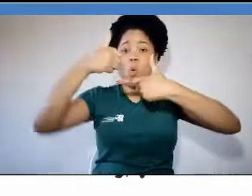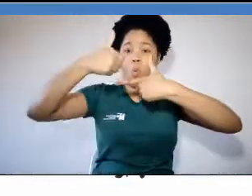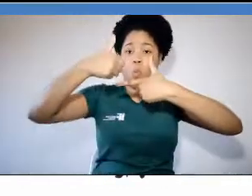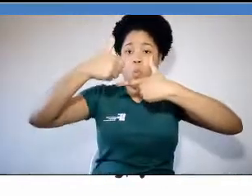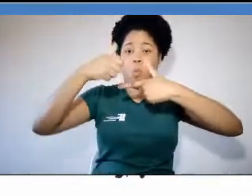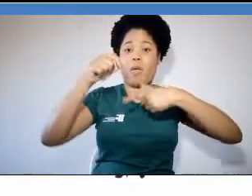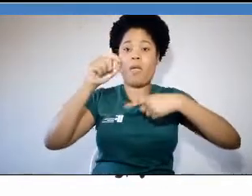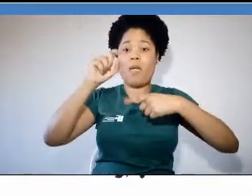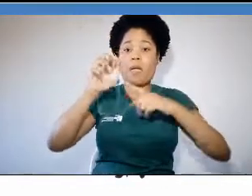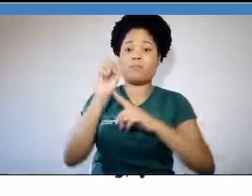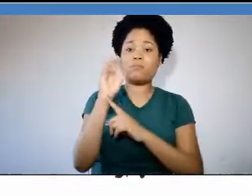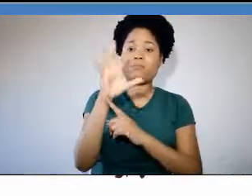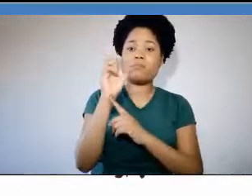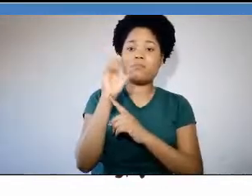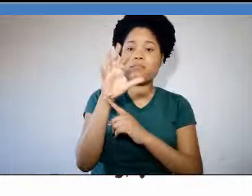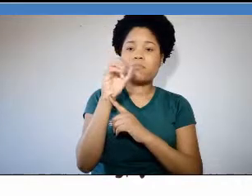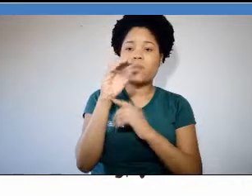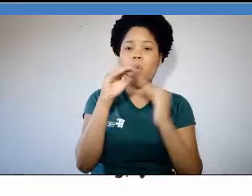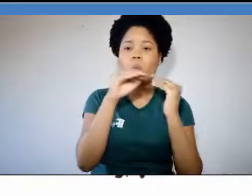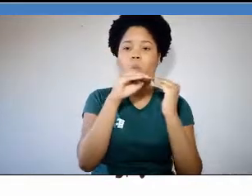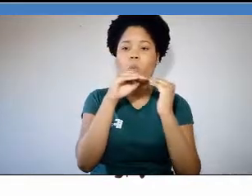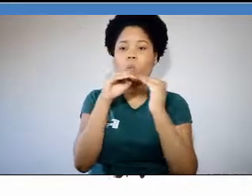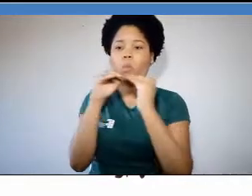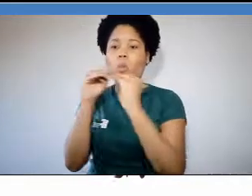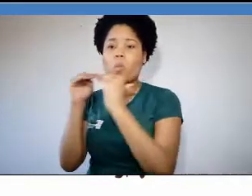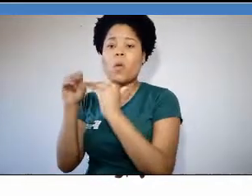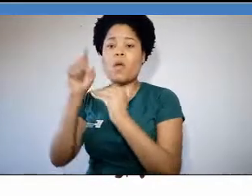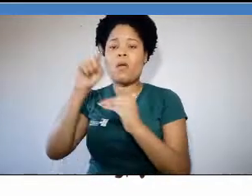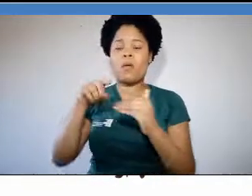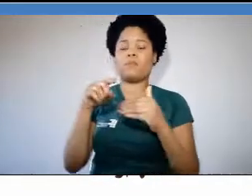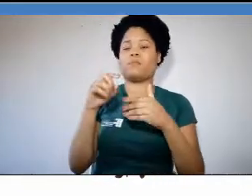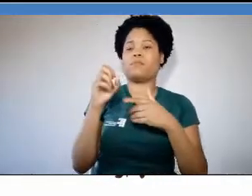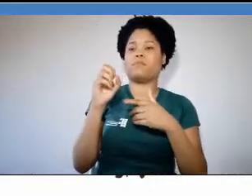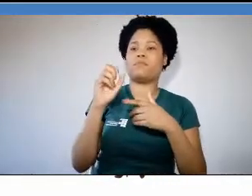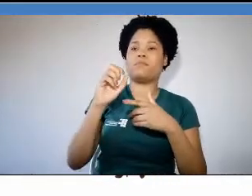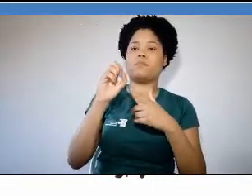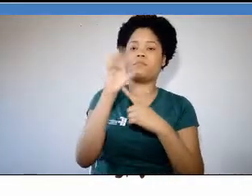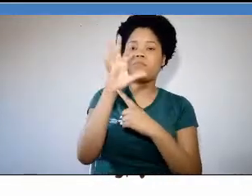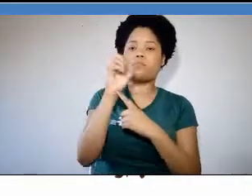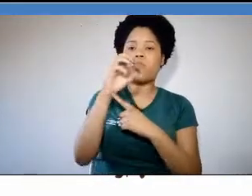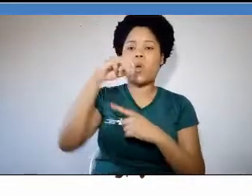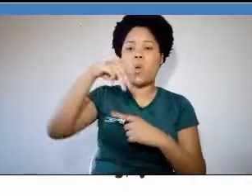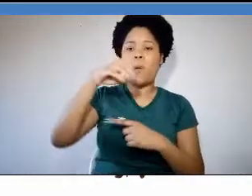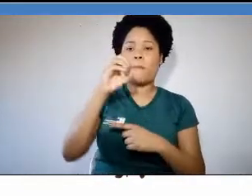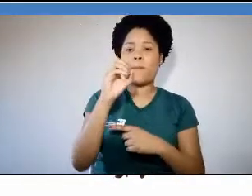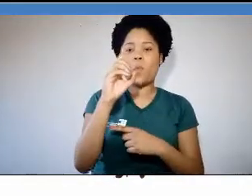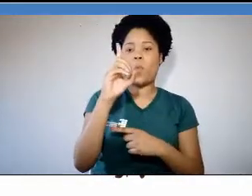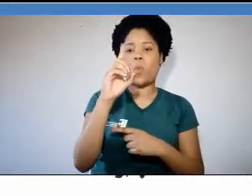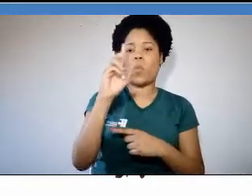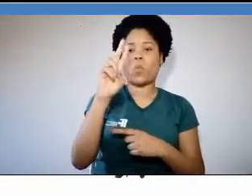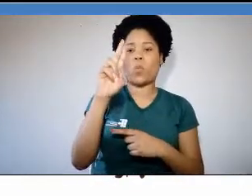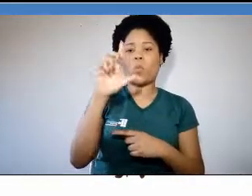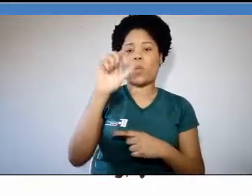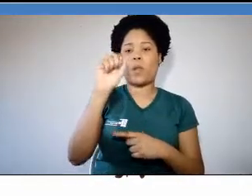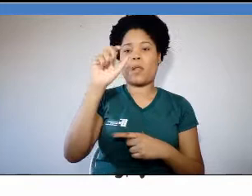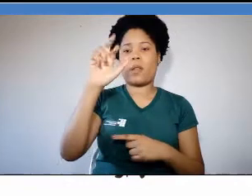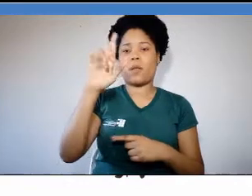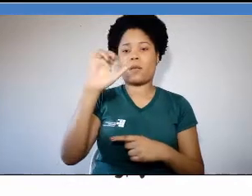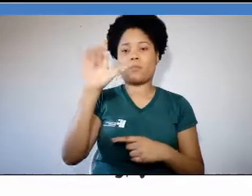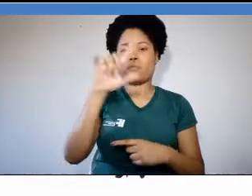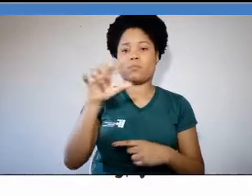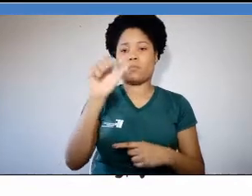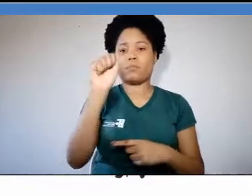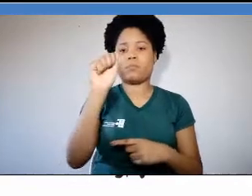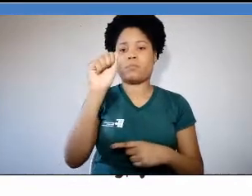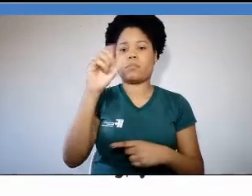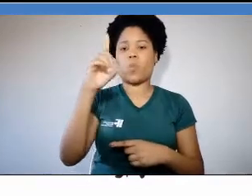1. É um sinal mais constante, é um sinal modularizado. Bem, onde a gente usa sinal analógico,